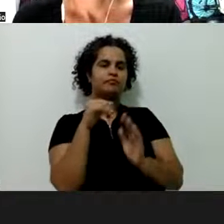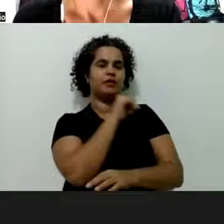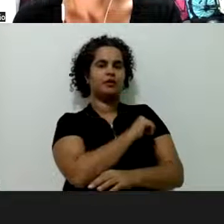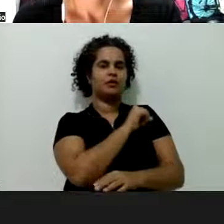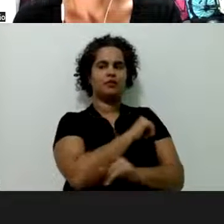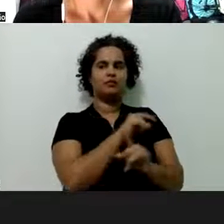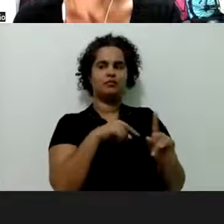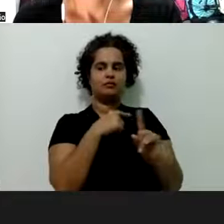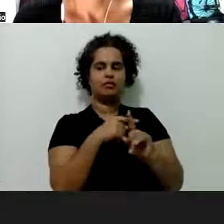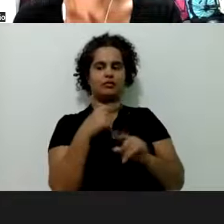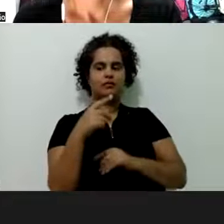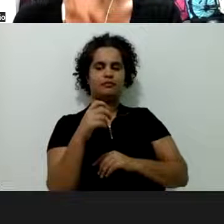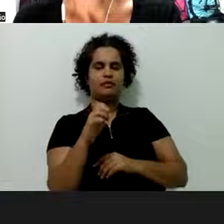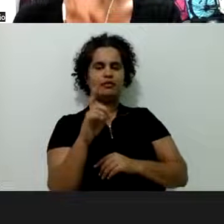tanto